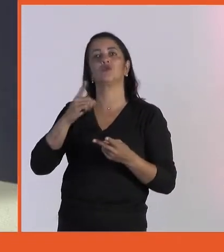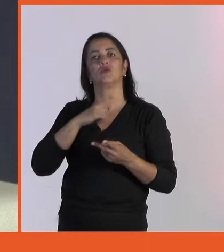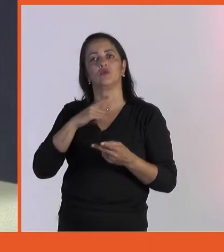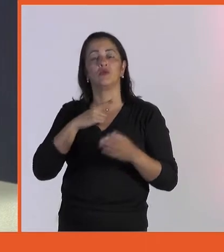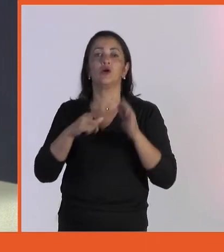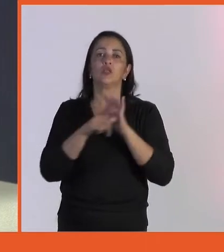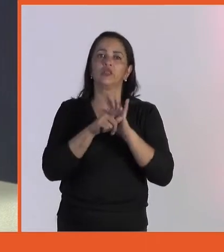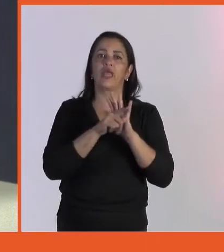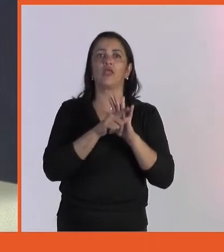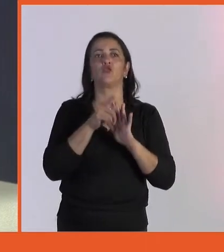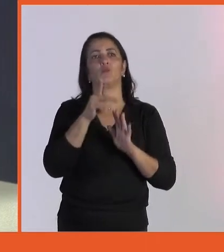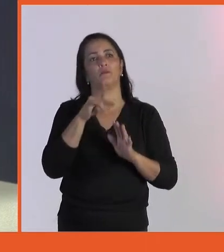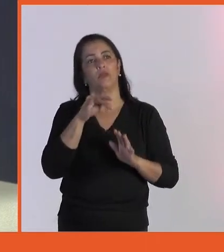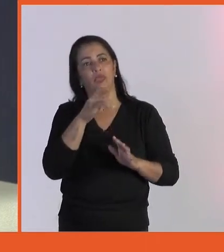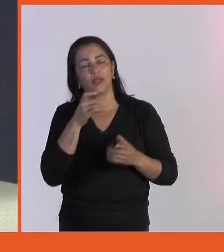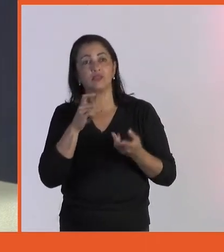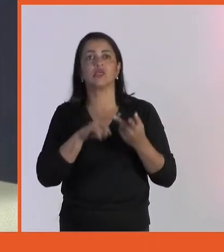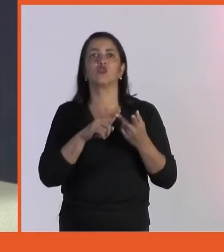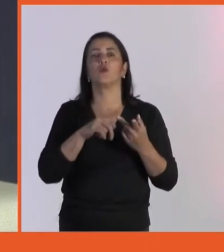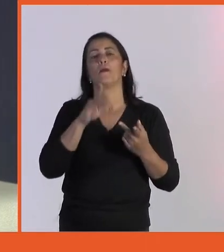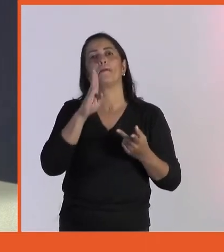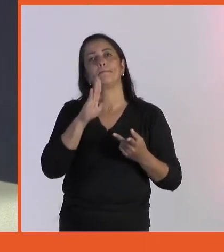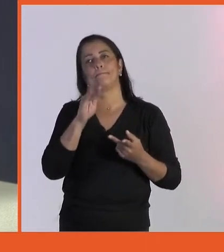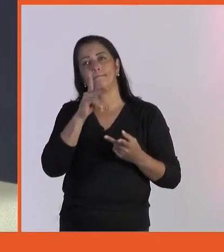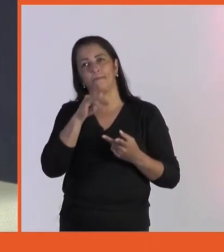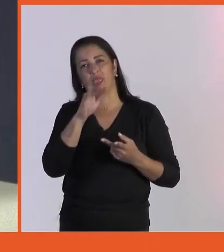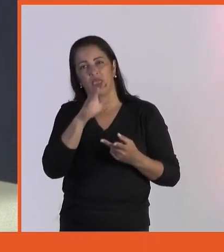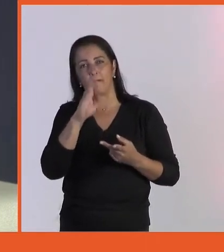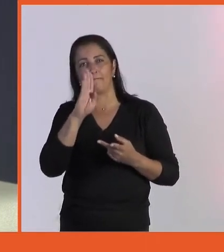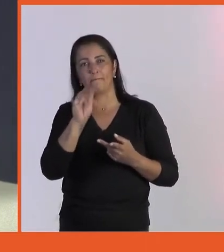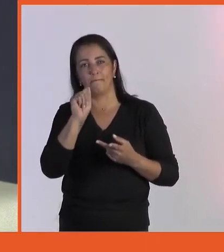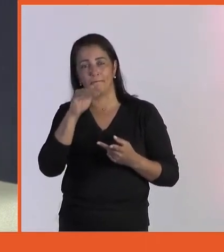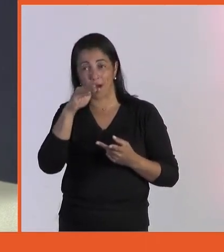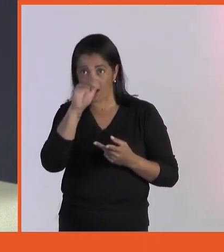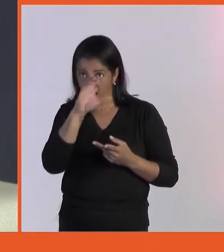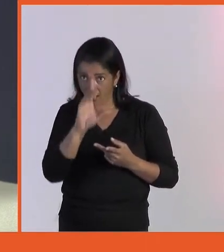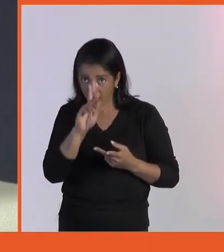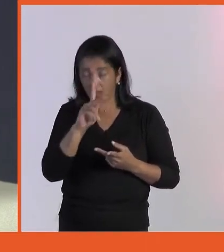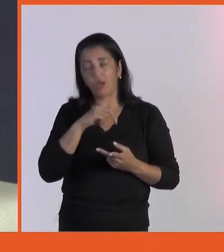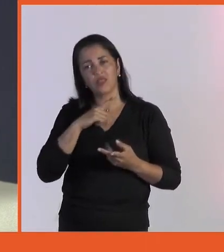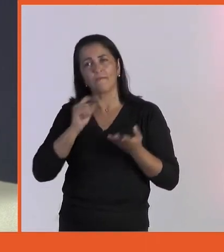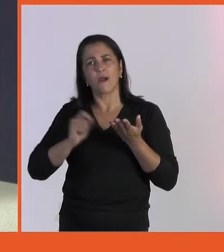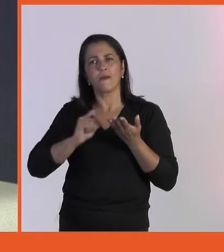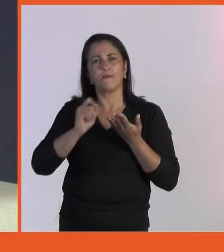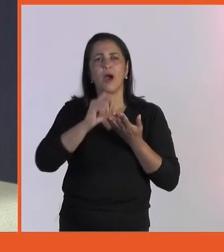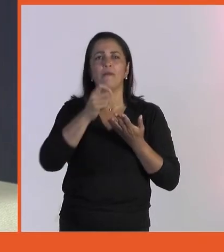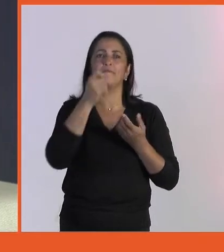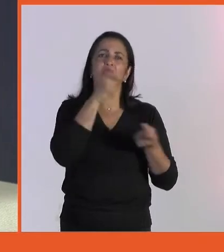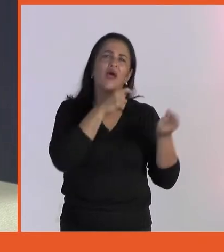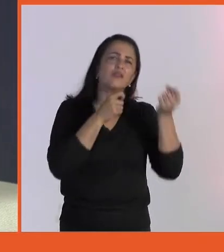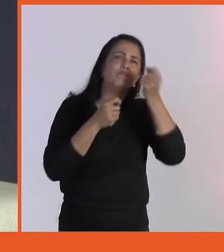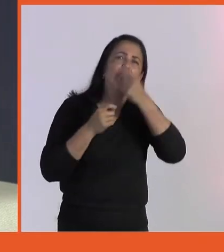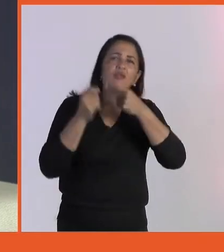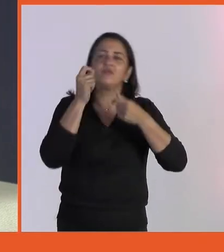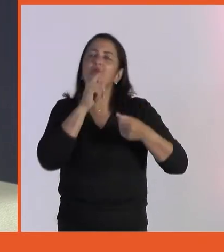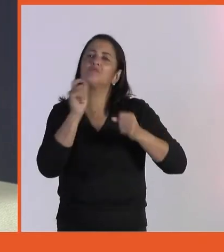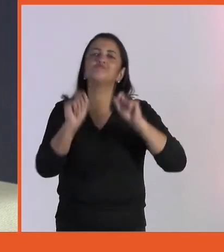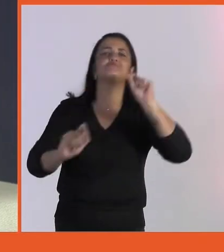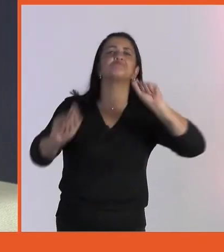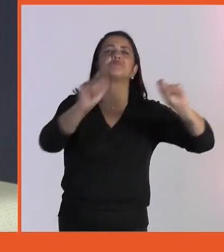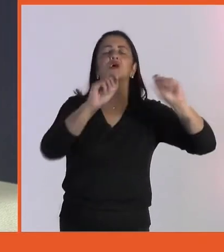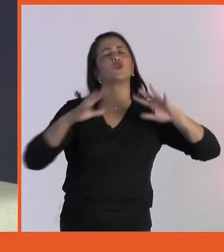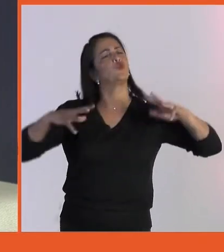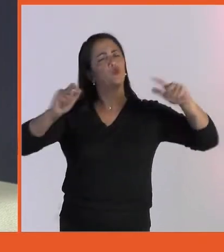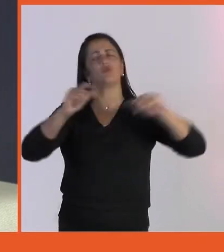Pix, tem o meme do PicPay, de donate via PayPal. Tudo tem um memezinho, tudo tem uma piadinha e...